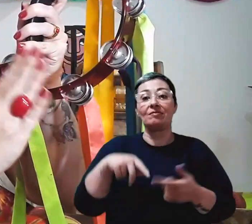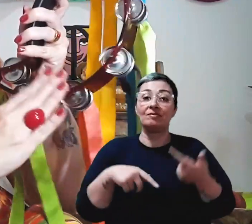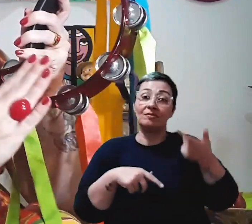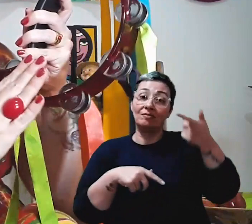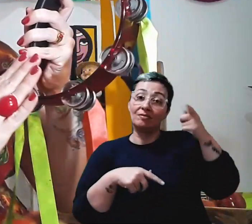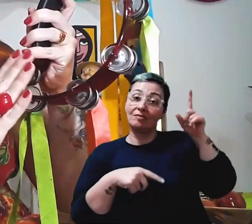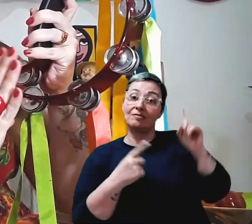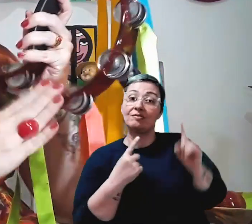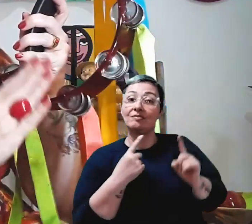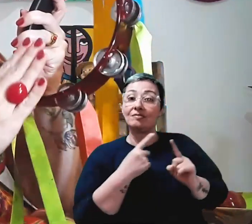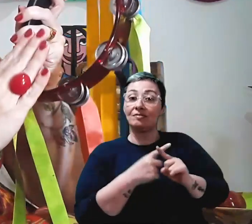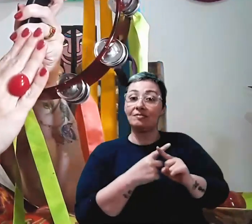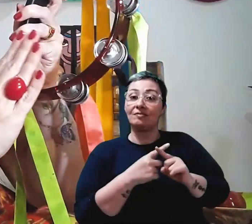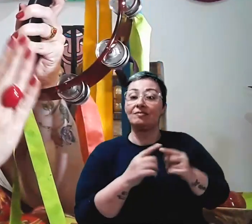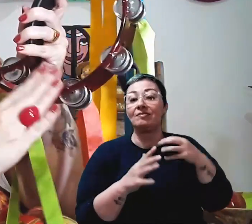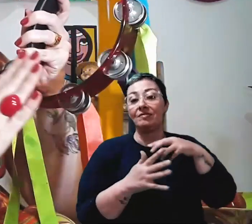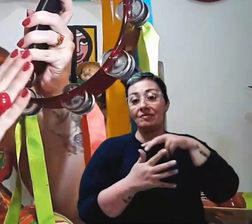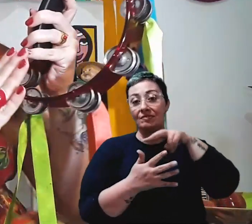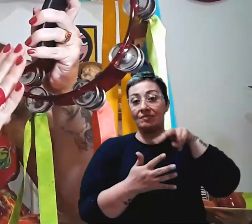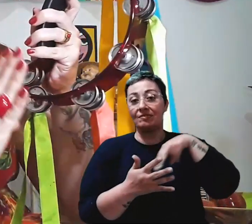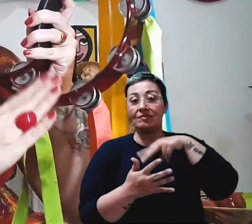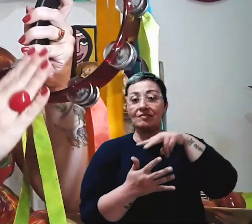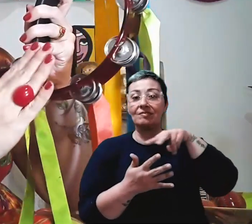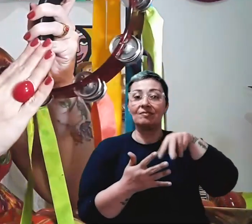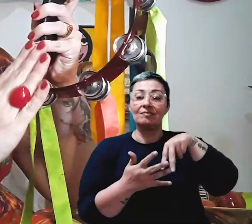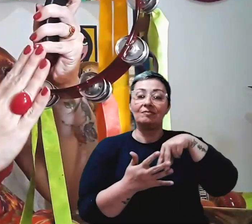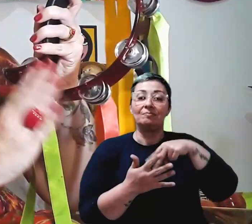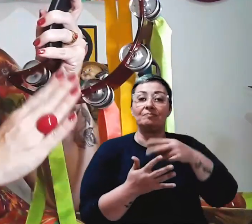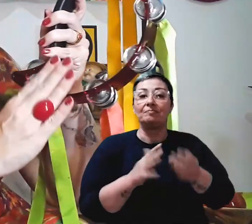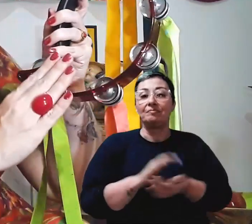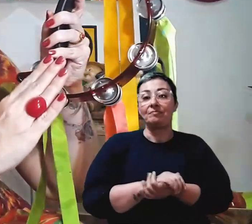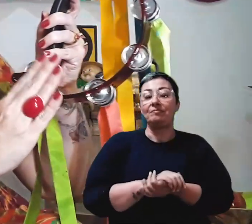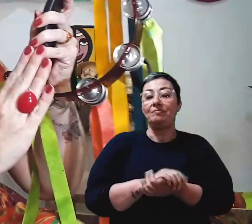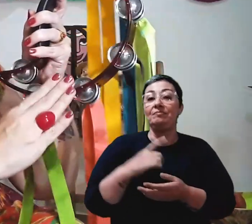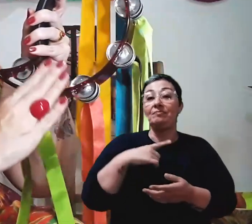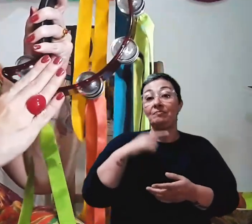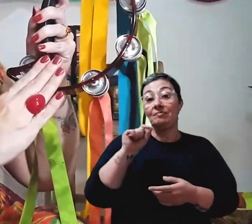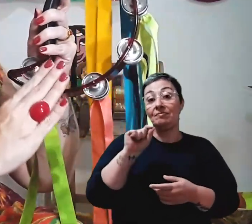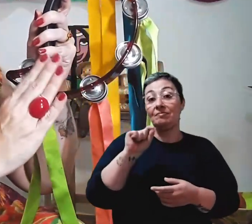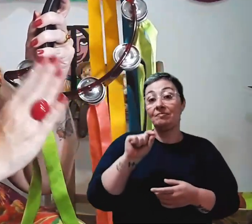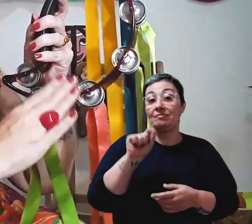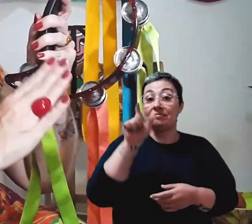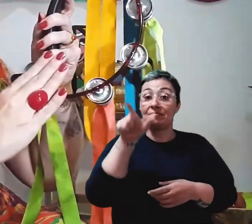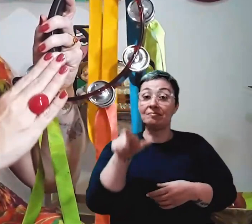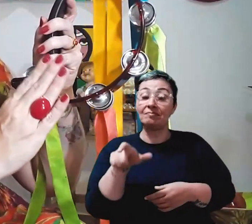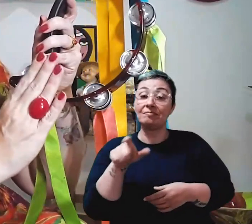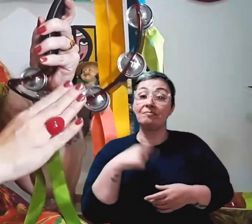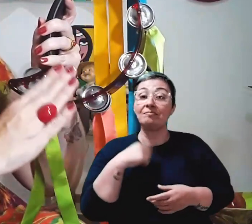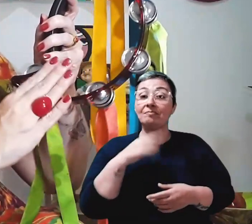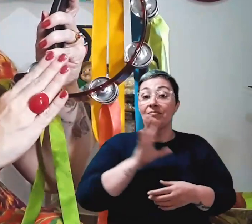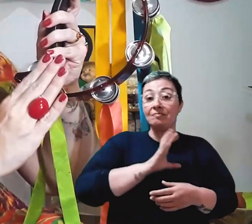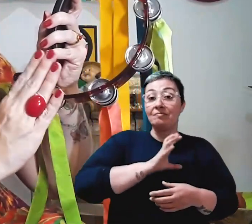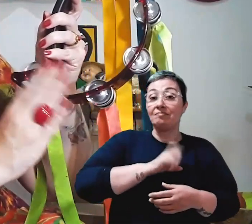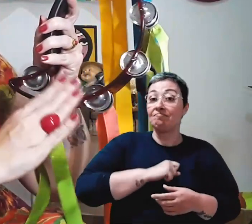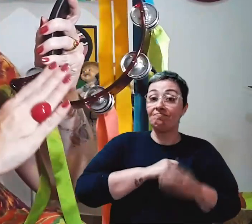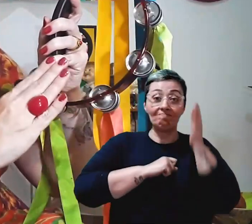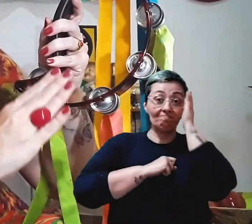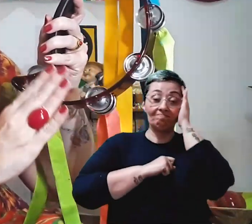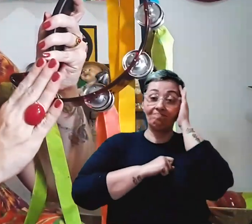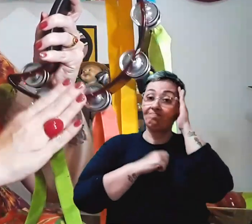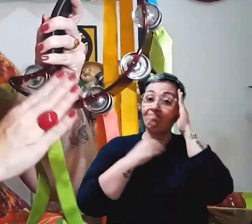quindolele, outra vez o quindolala. Quem tem amores não